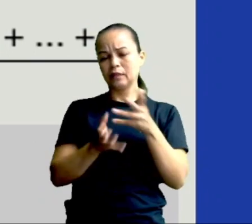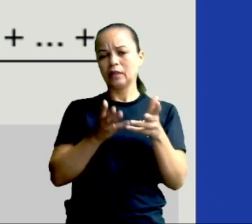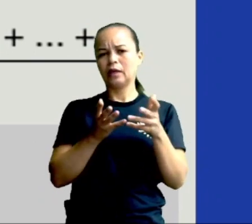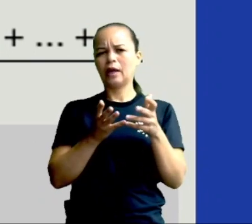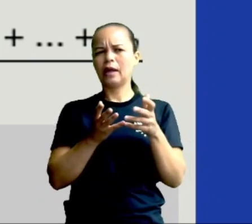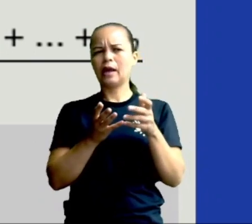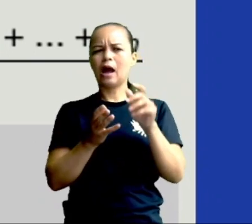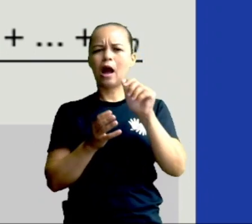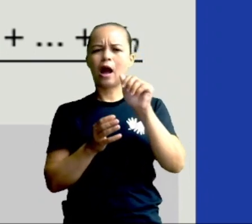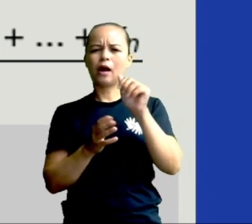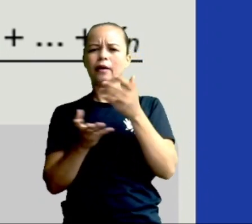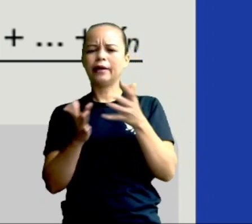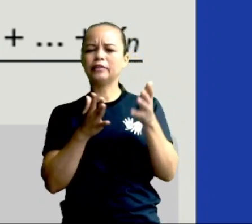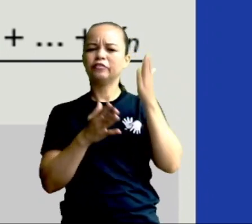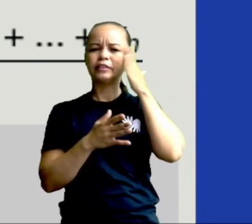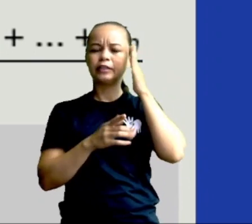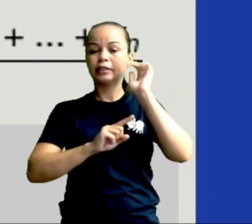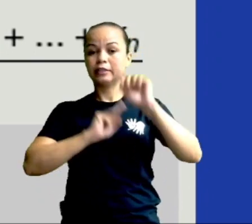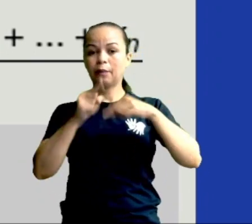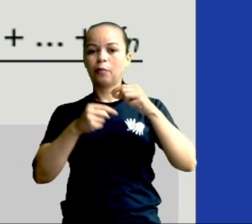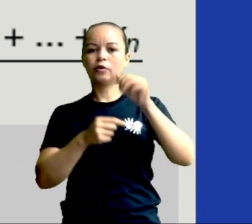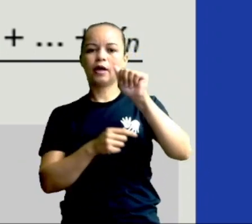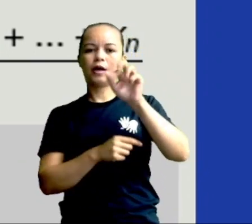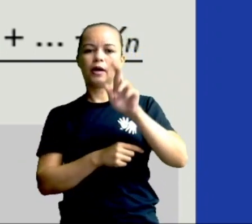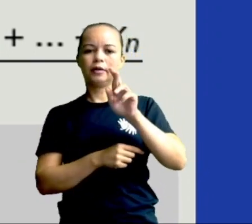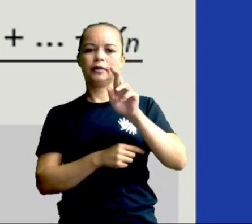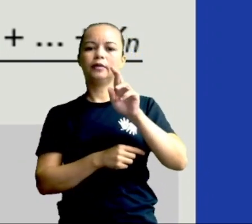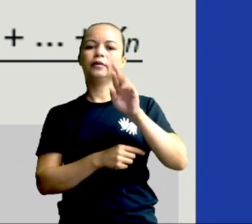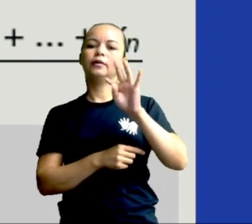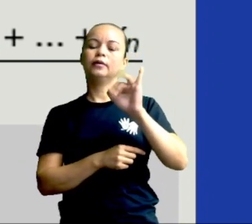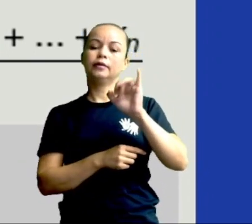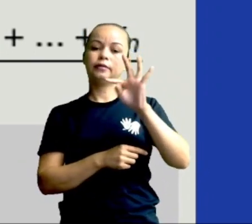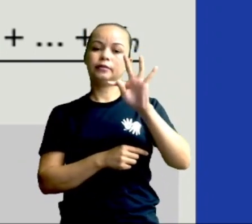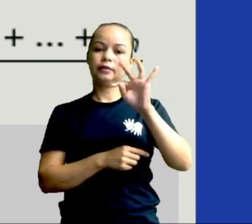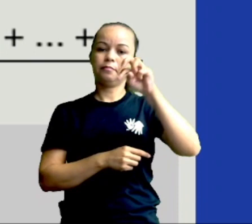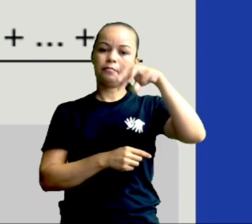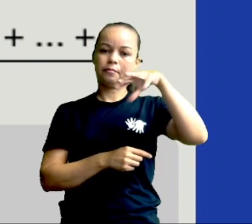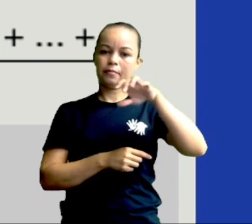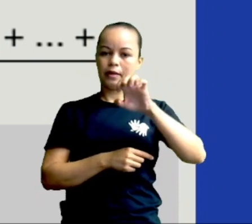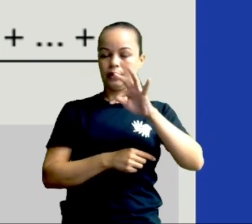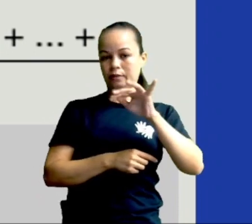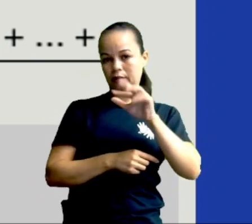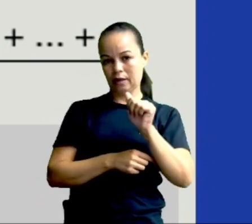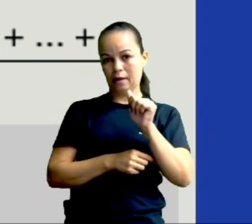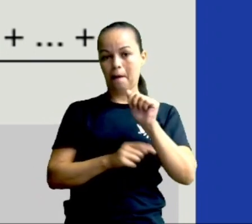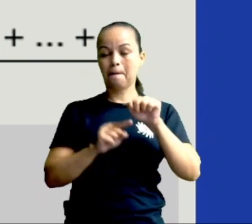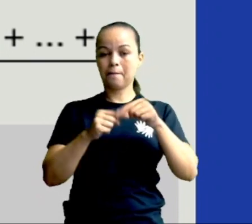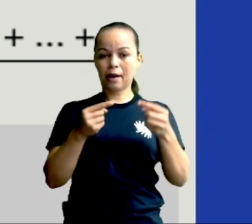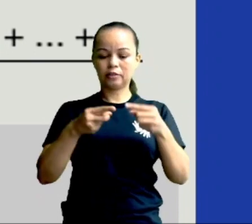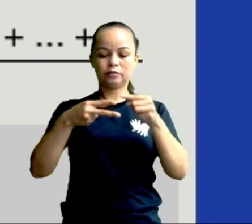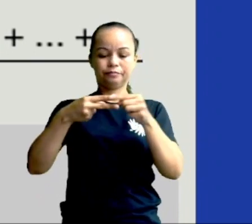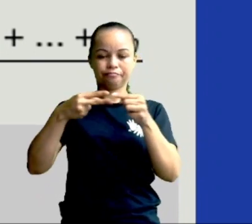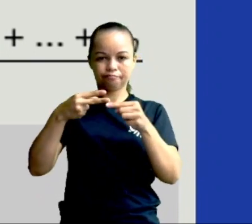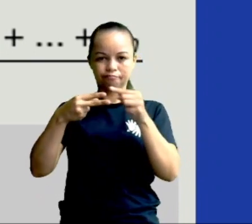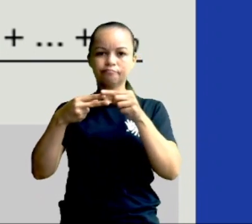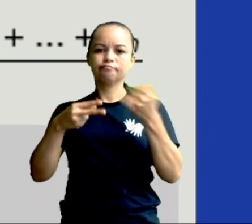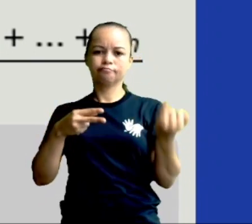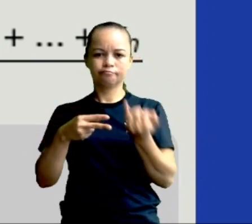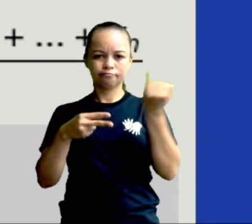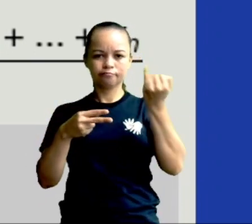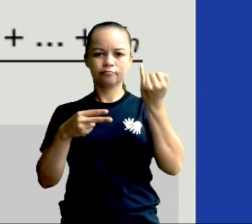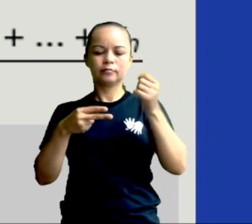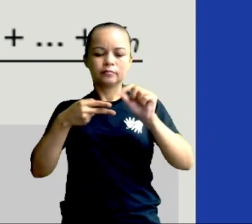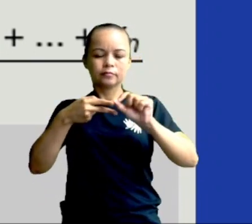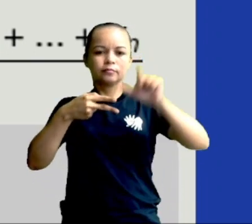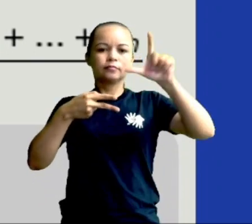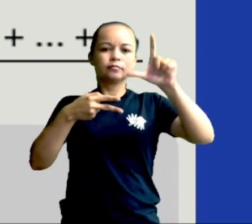vai entender um pouquinho da média aritmética. Mas a moda e a mediana é ideal que você coloque em ordem crescente ou decrescente. Como chama